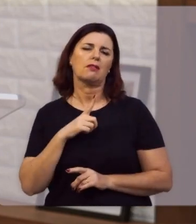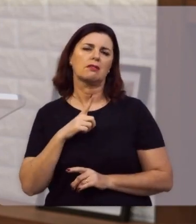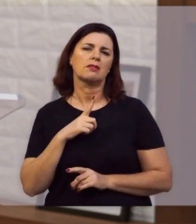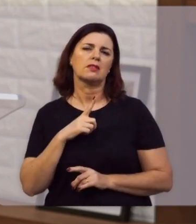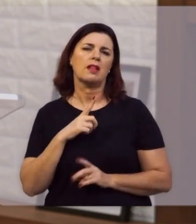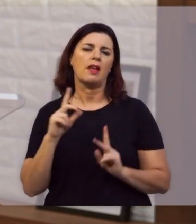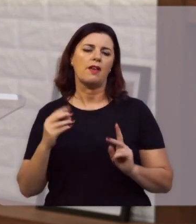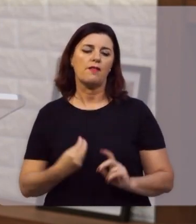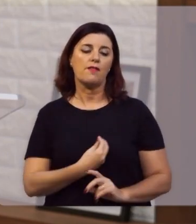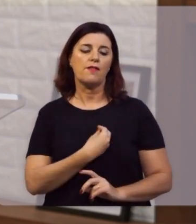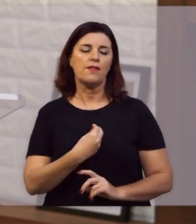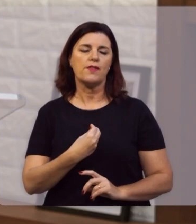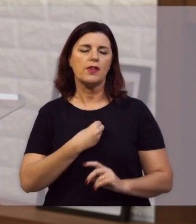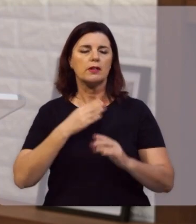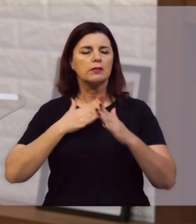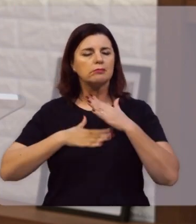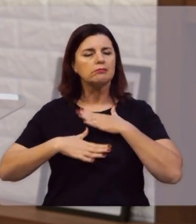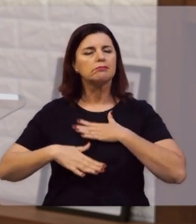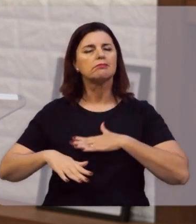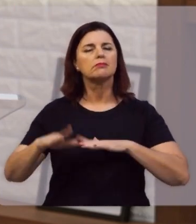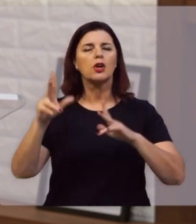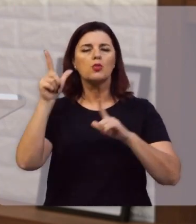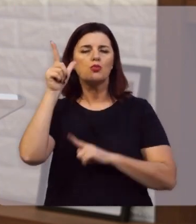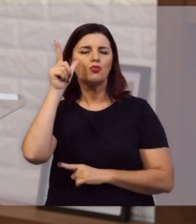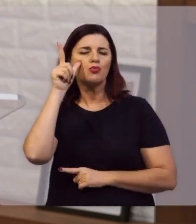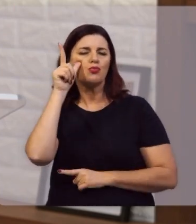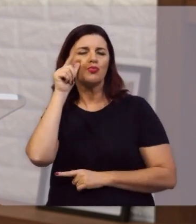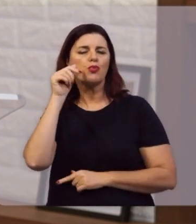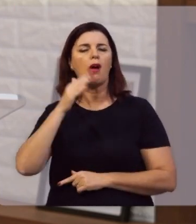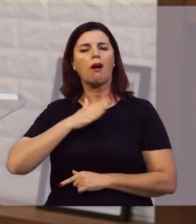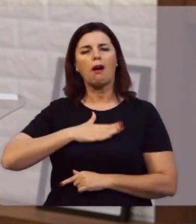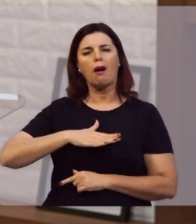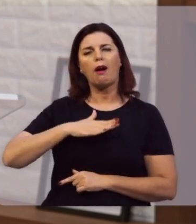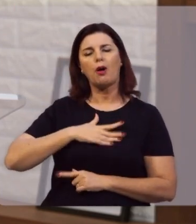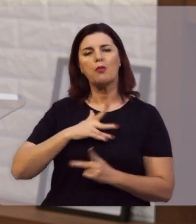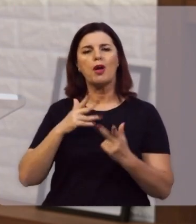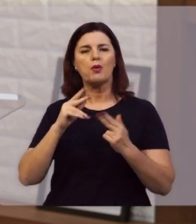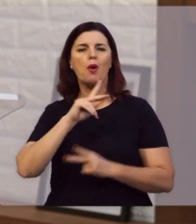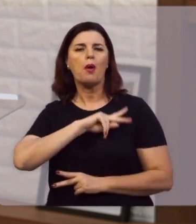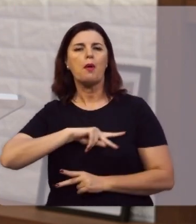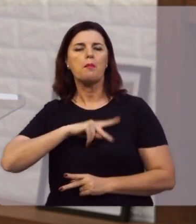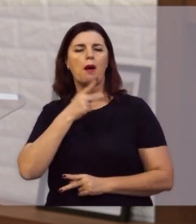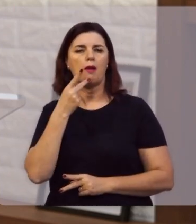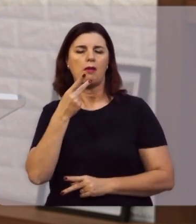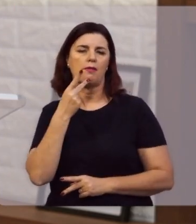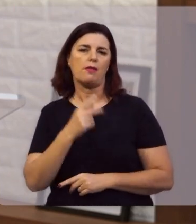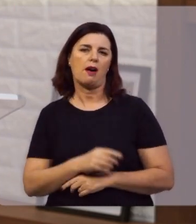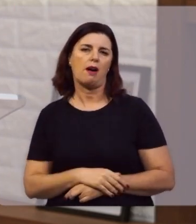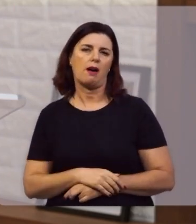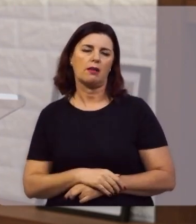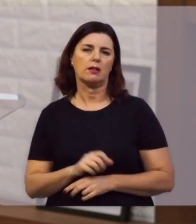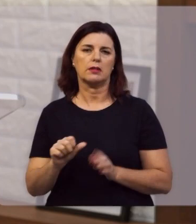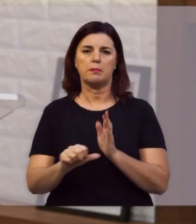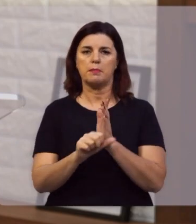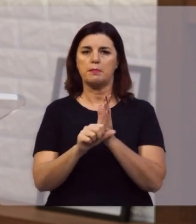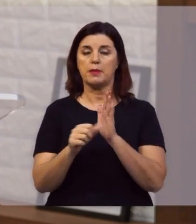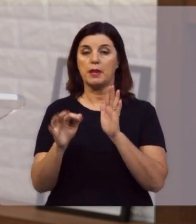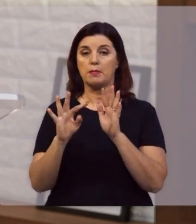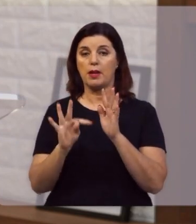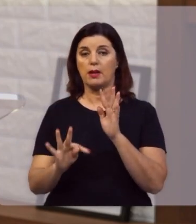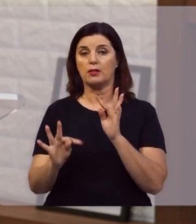uma vida mansa e tranquila como Paulo muito bem estabelece a sua primeira carta